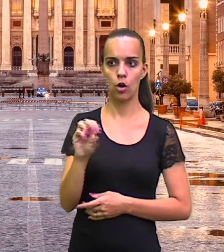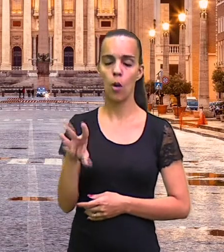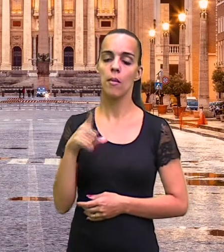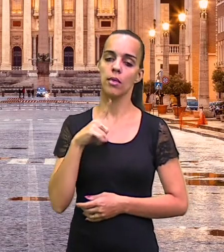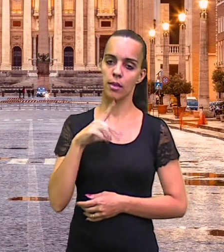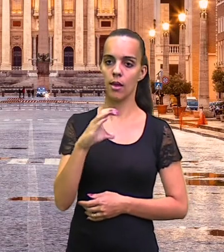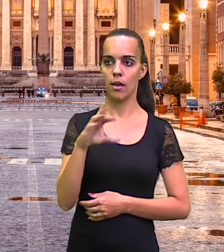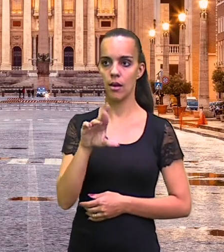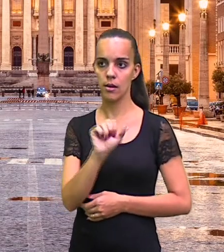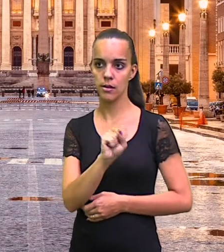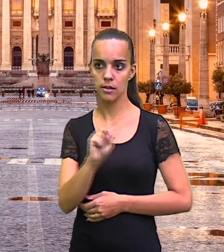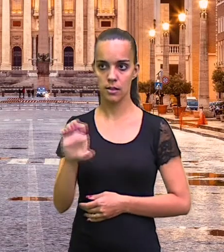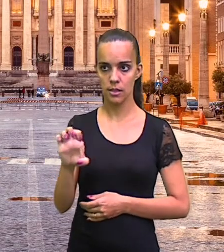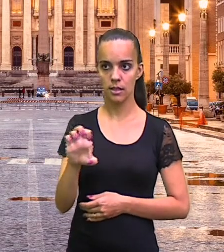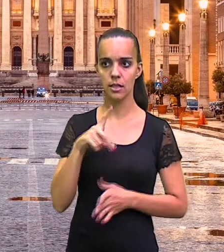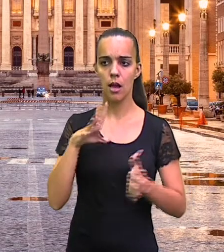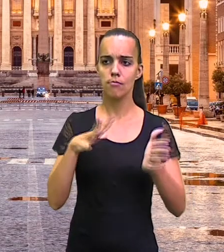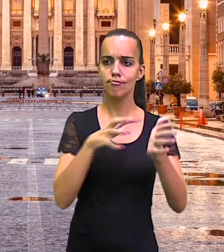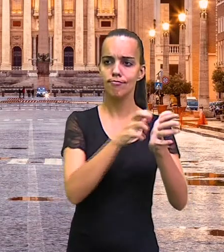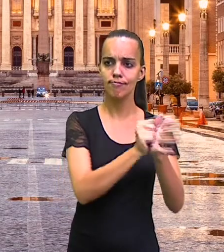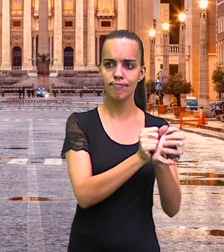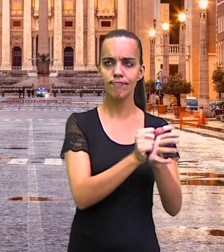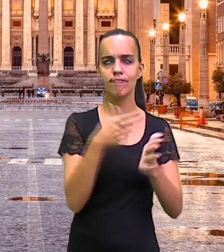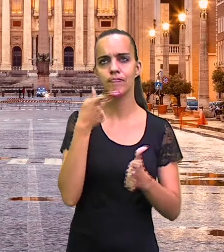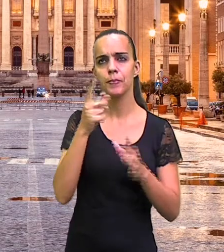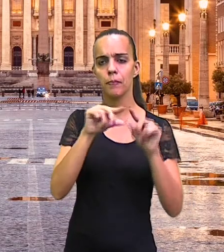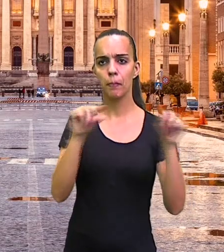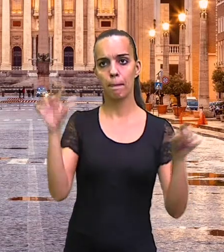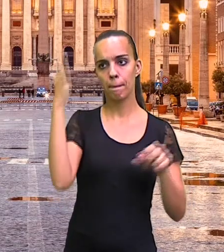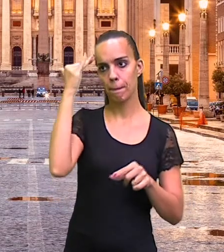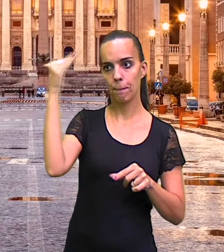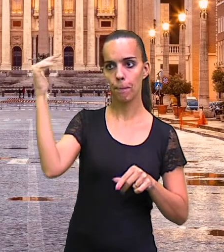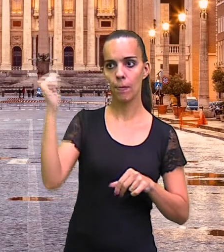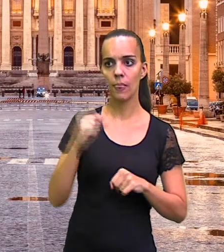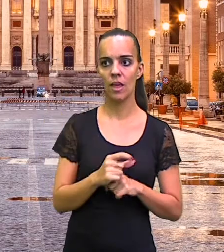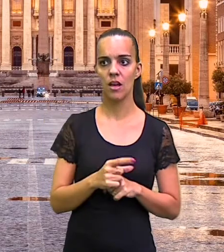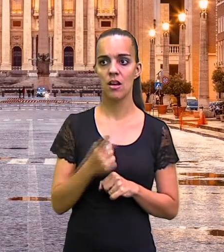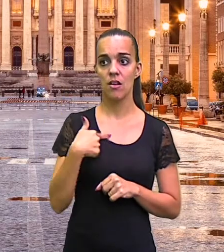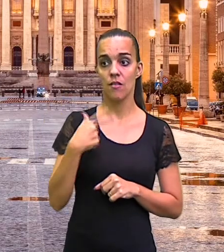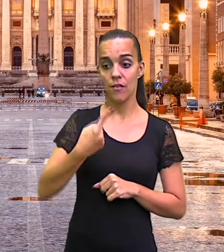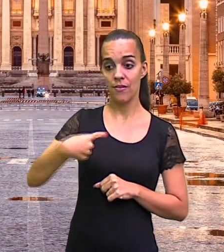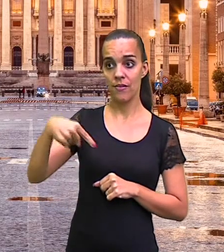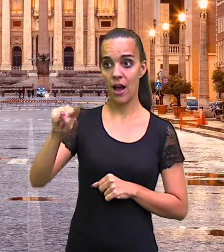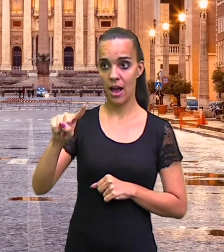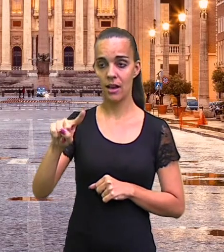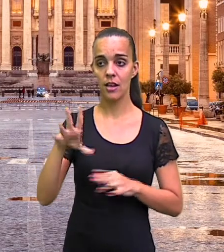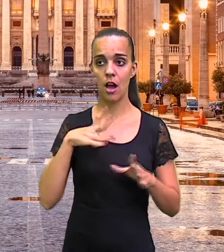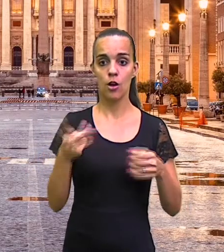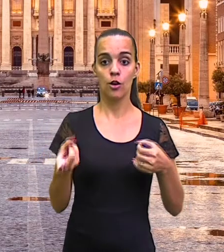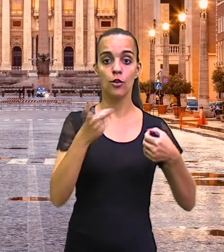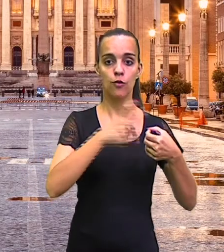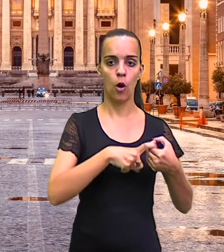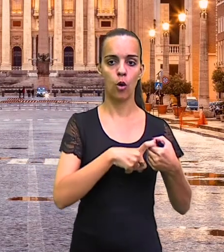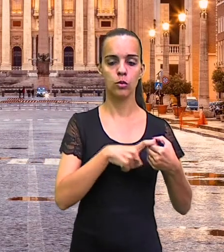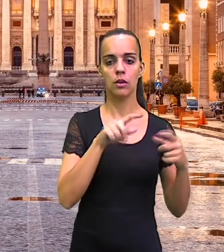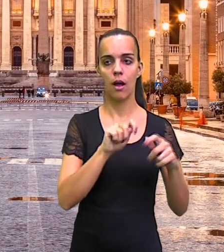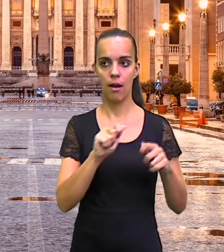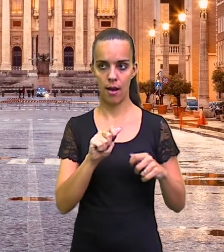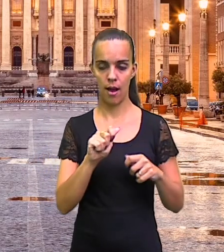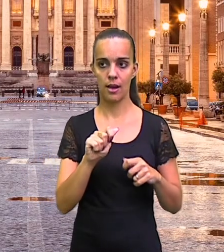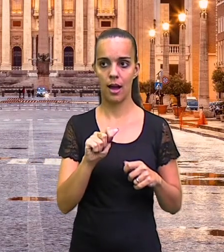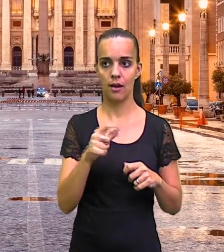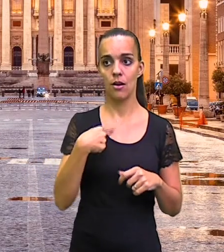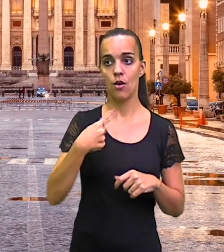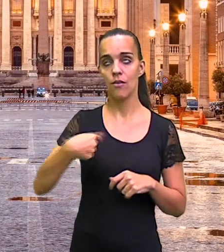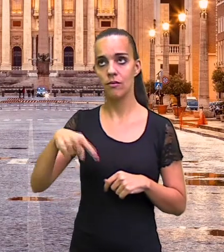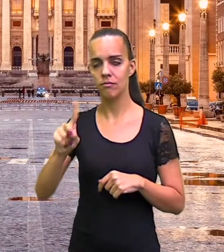crase. Aqui aplica-se aquela famosa frase. Vai a, volta da, crase a.